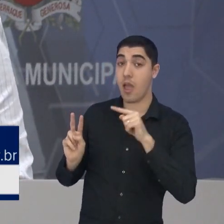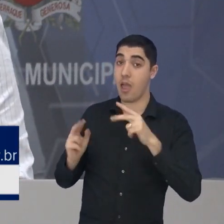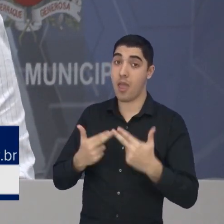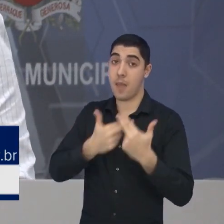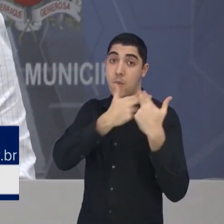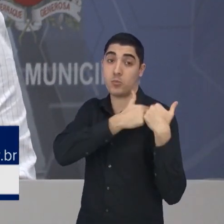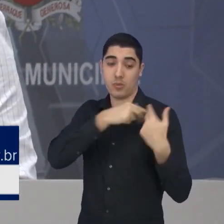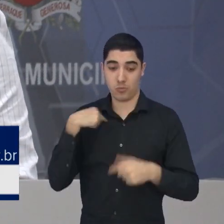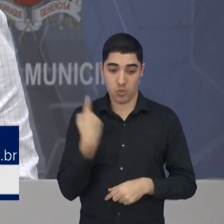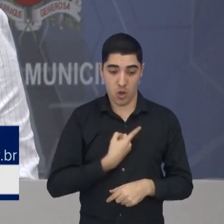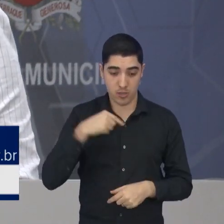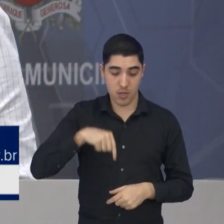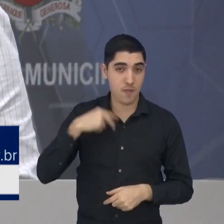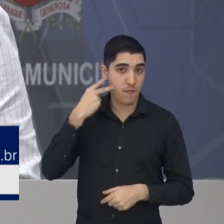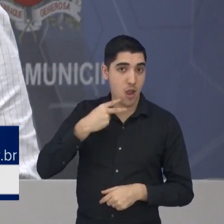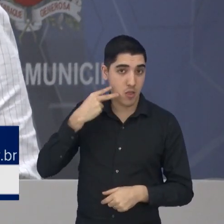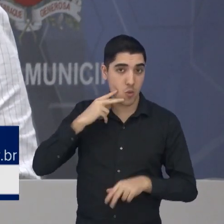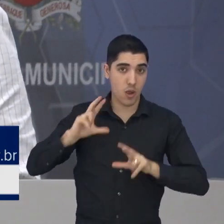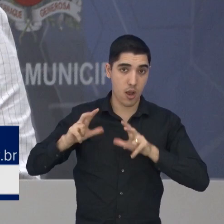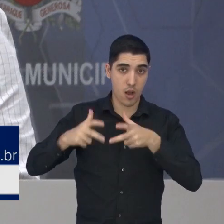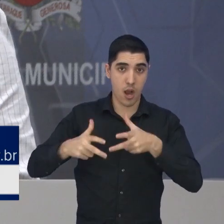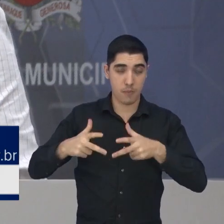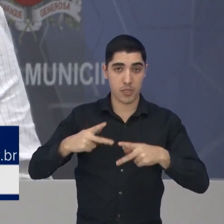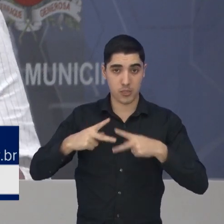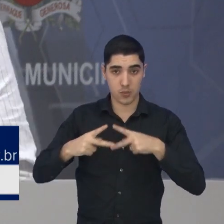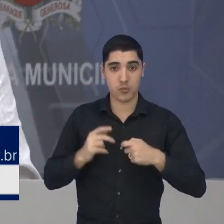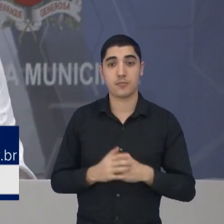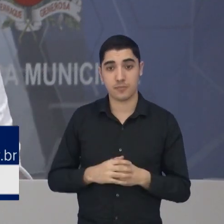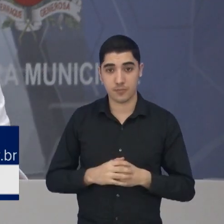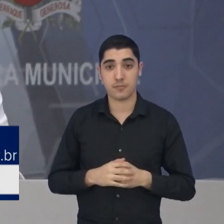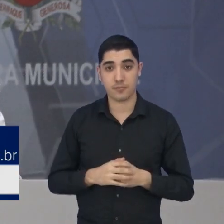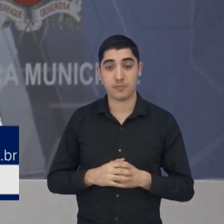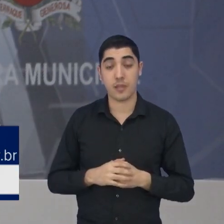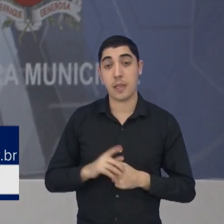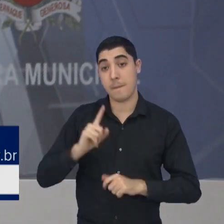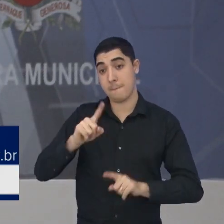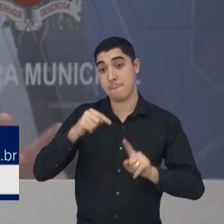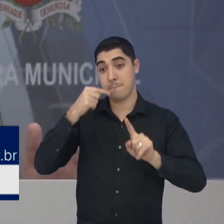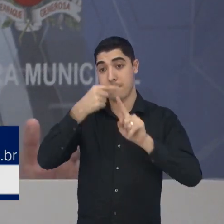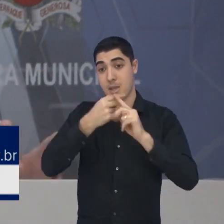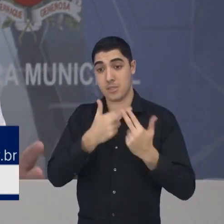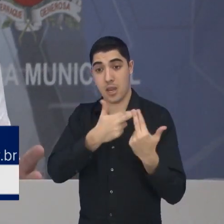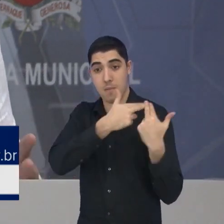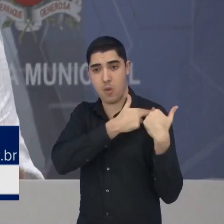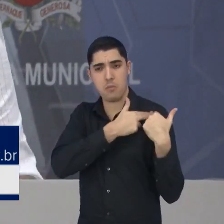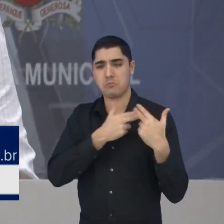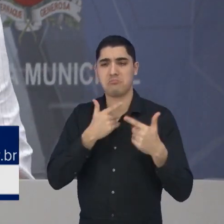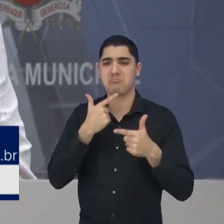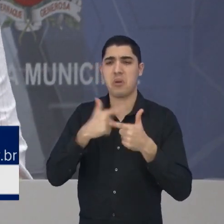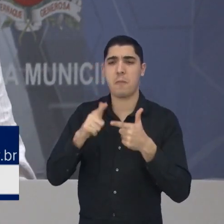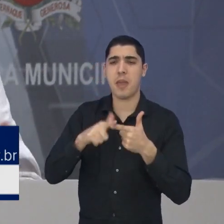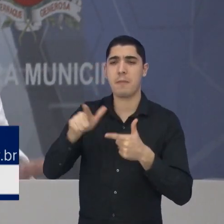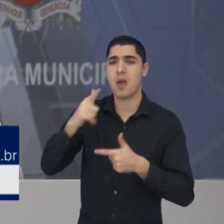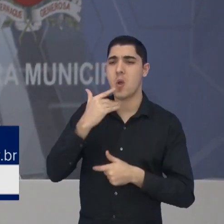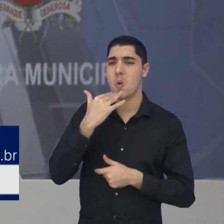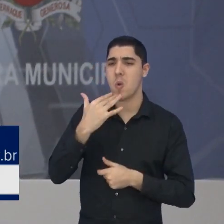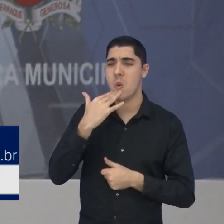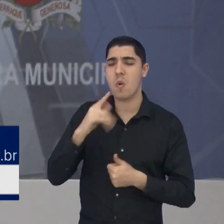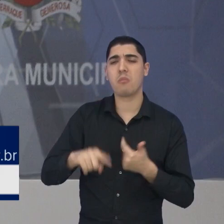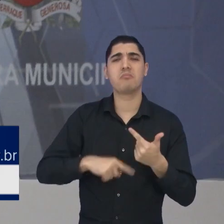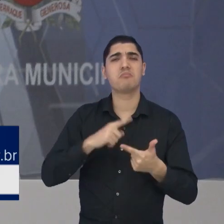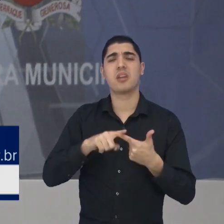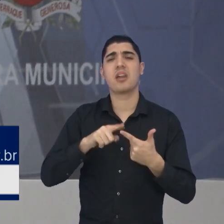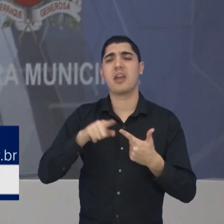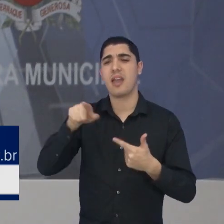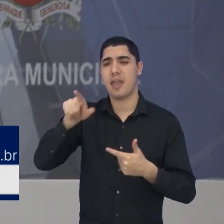nós aqui da Câmara Municipal, da Câmara de Vereadores, e do nosso compromisso, independente de cor ideológica ou cor